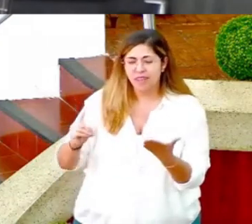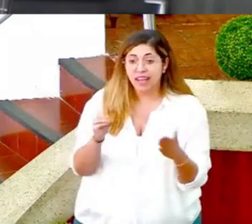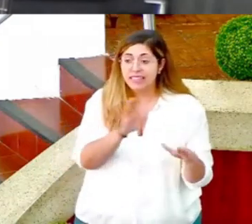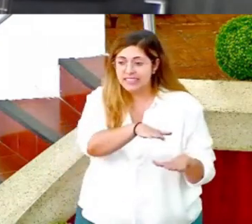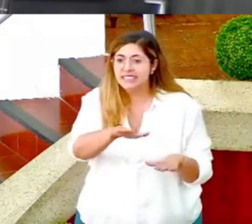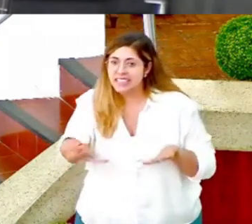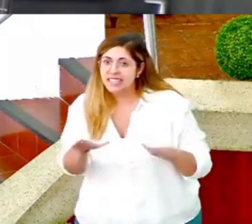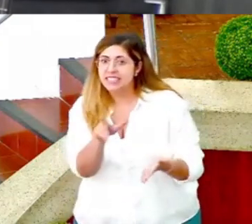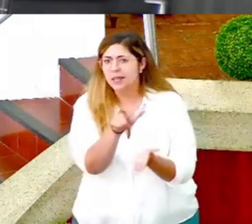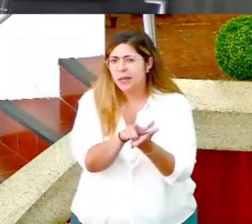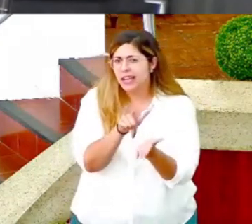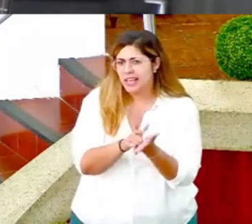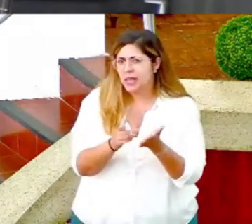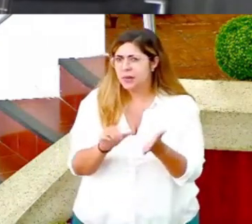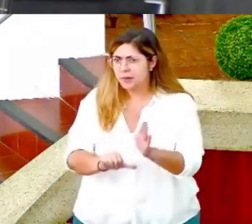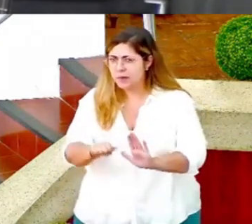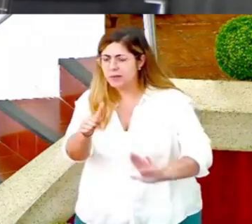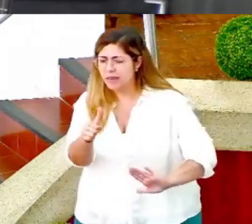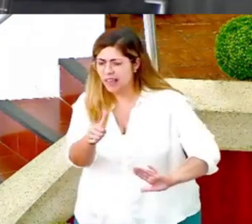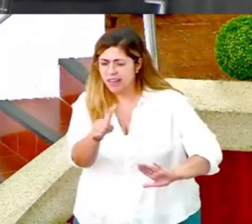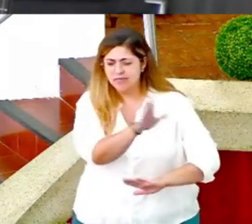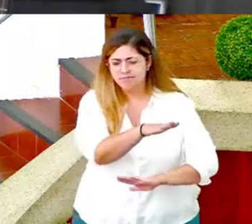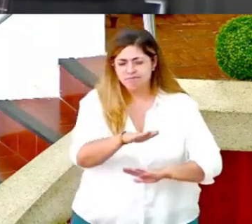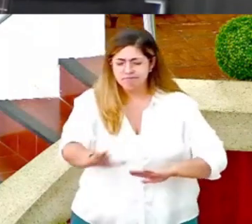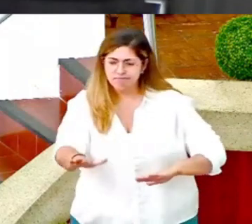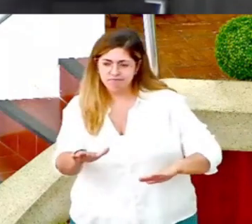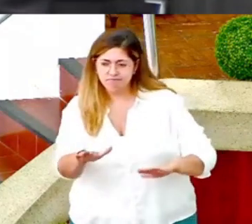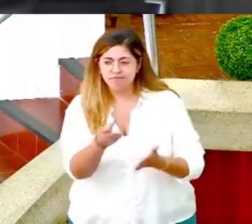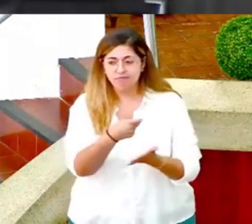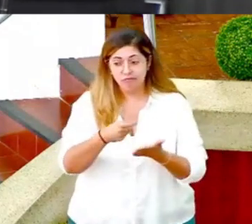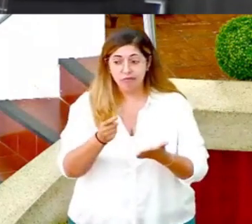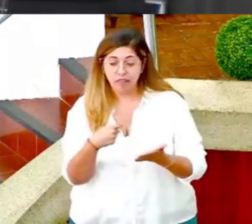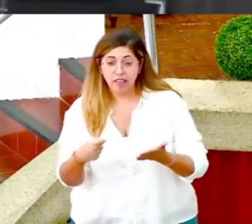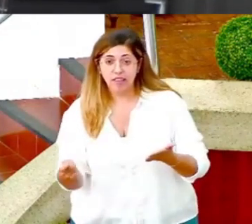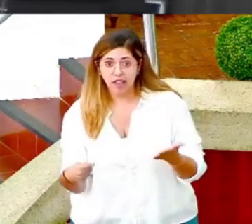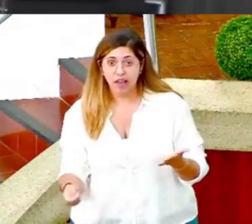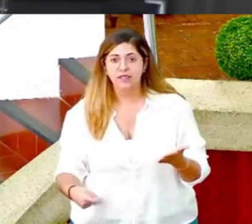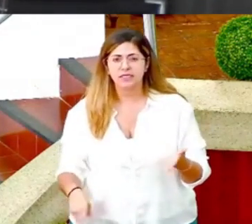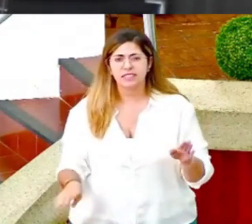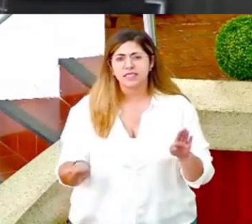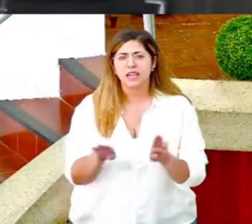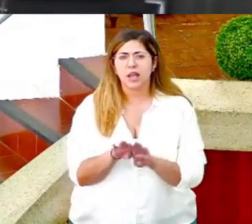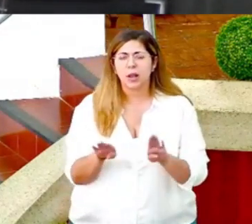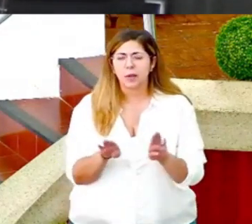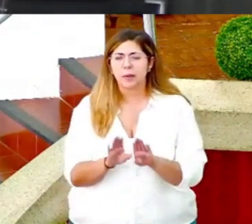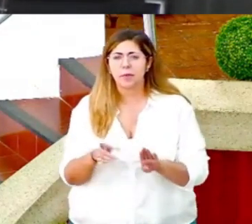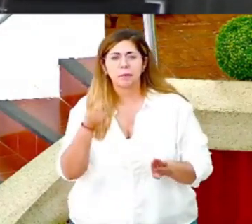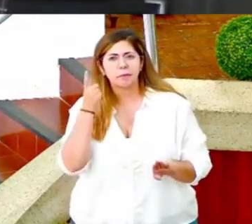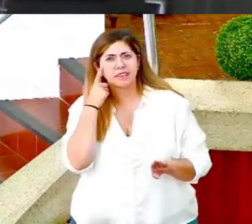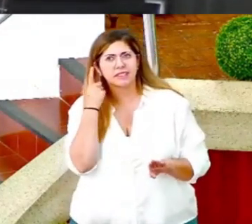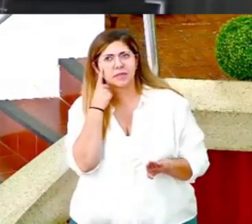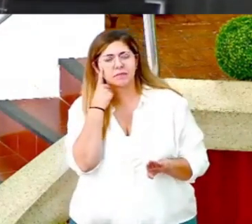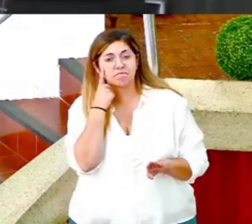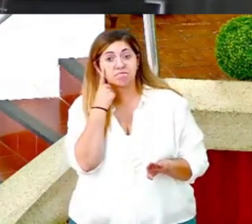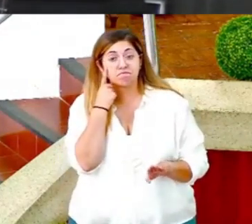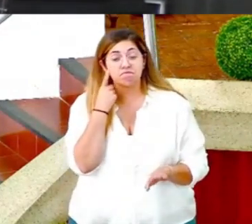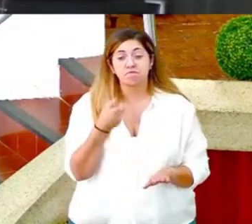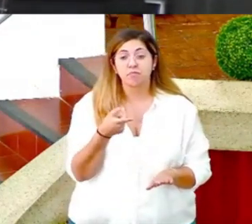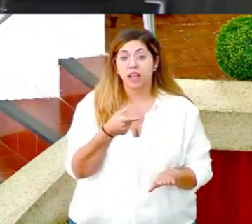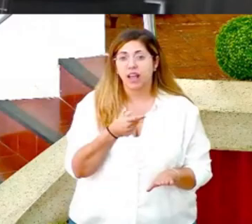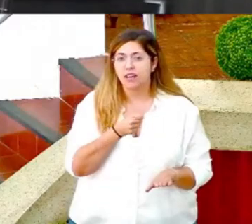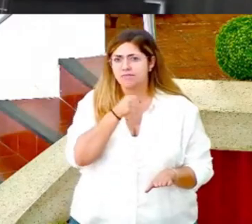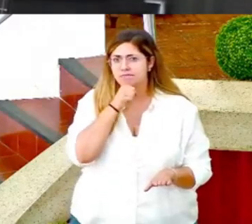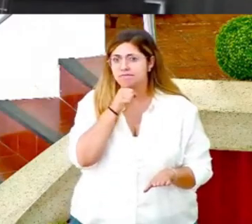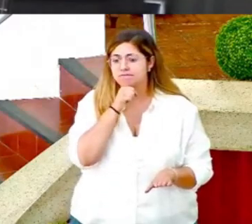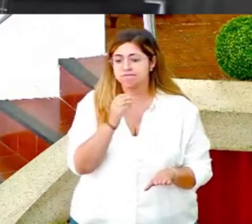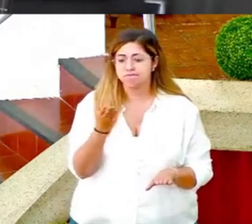crianças e conversar com os adultos sobre isso, sobre ser um vaso de bênção numa época muito adversa, como era esta a época